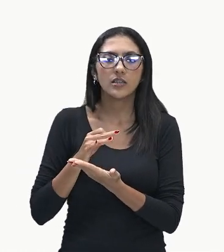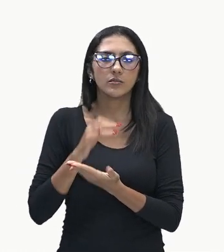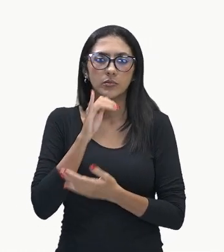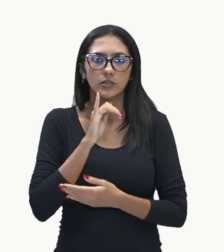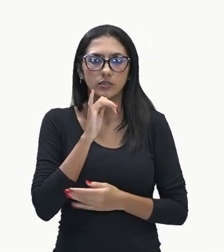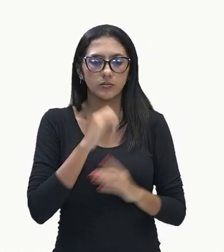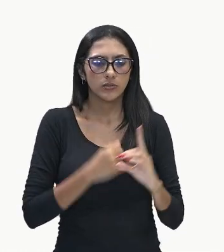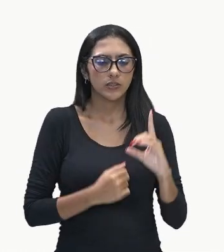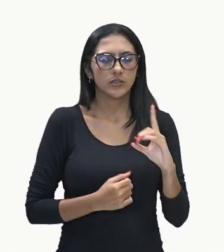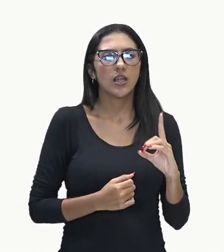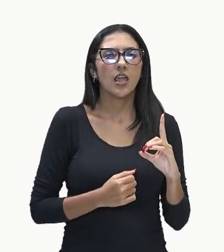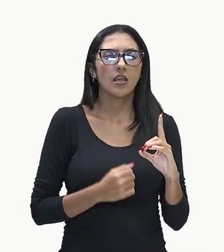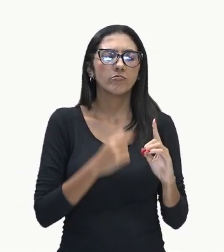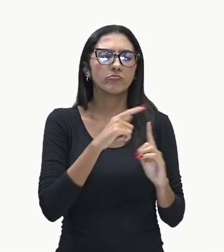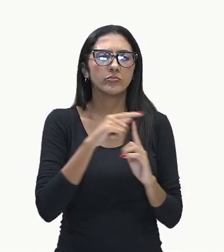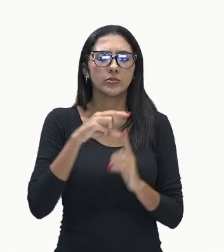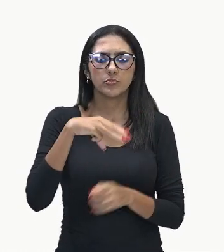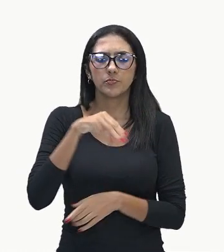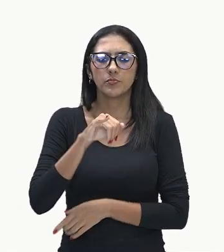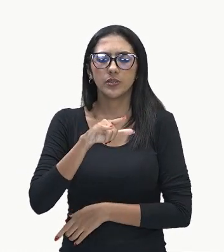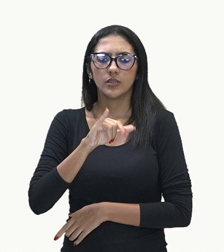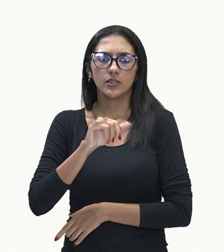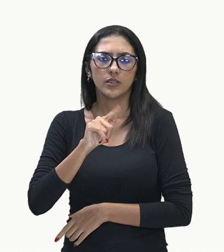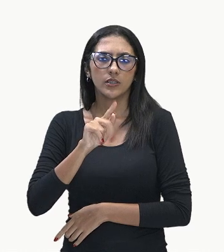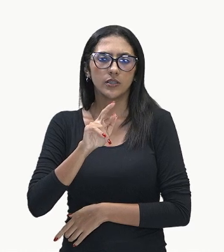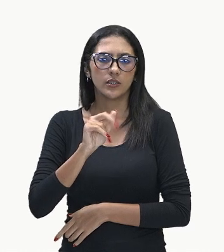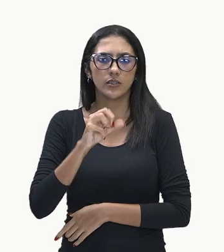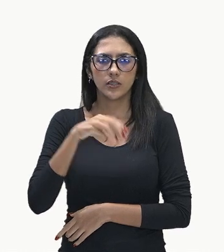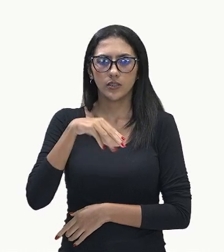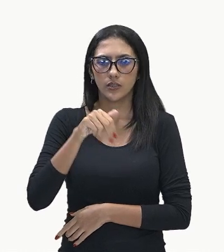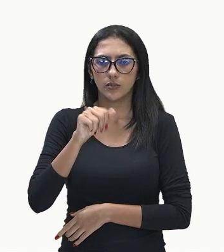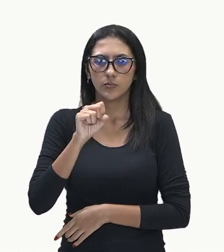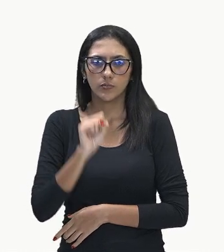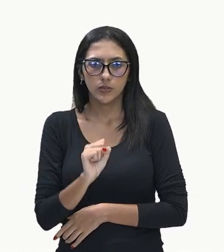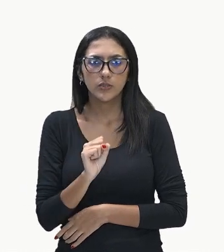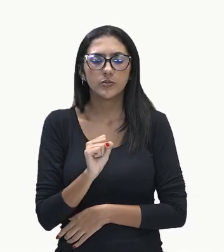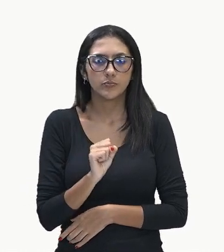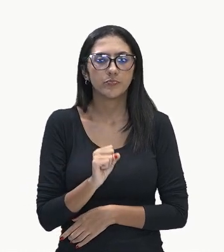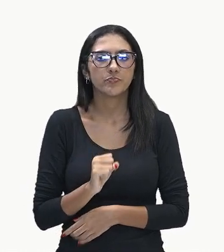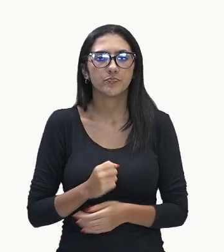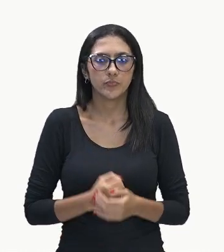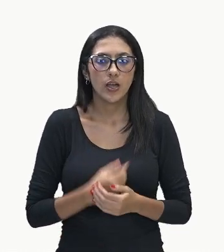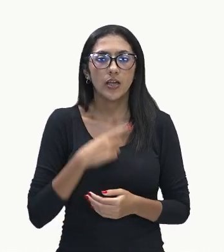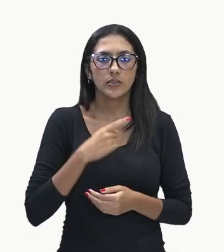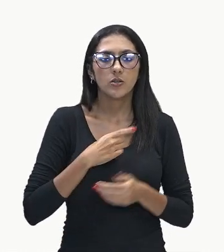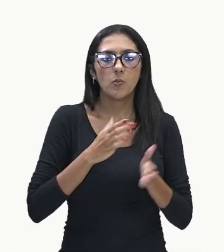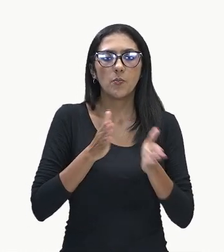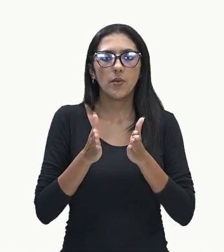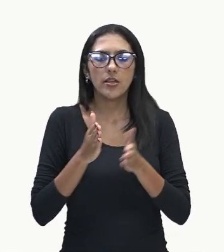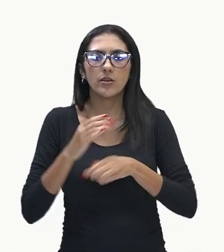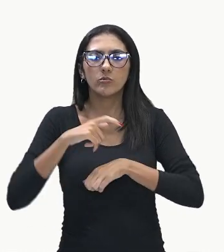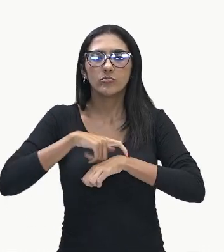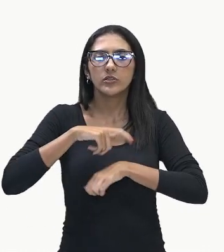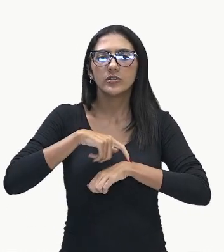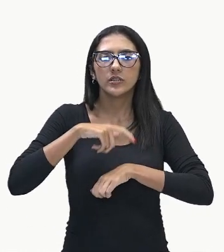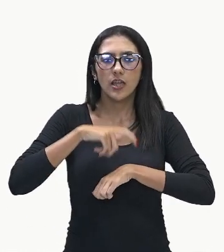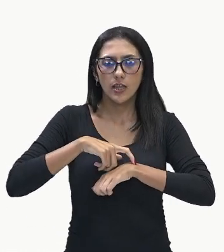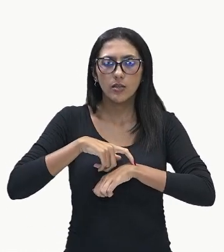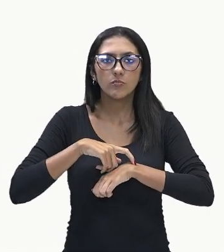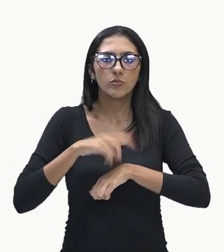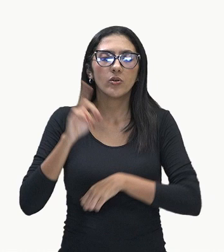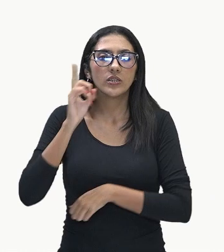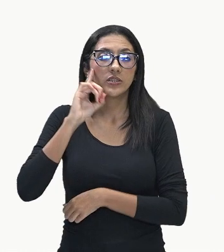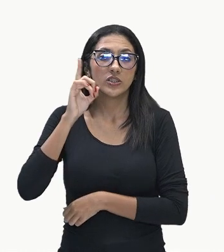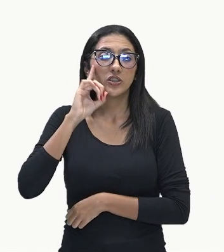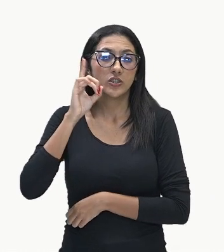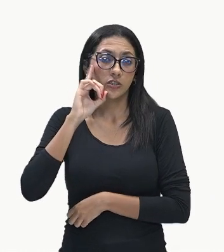vai estar em miligramas, a ser administrada T vezes ao longo de um período, e esse período sempre